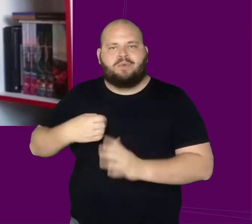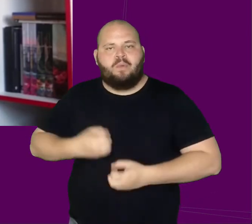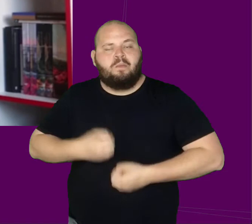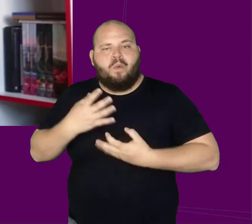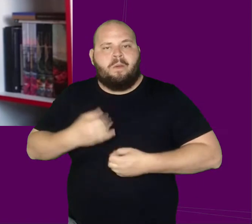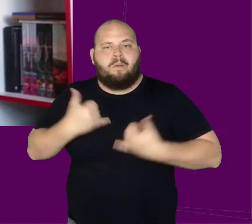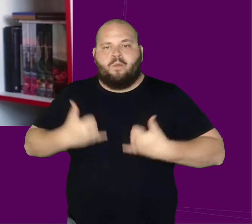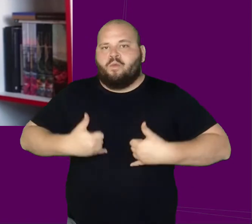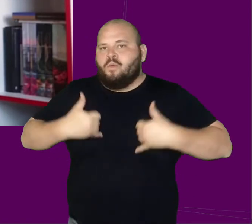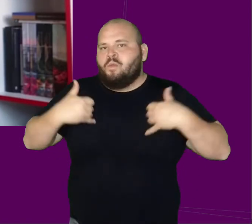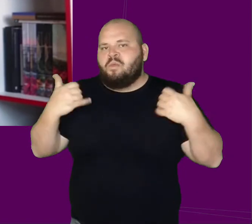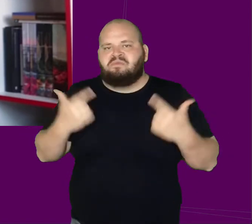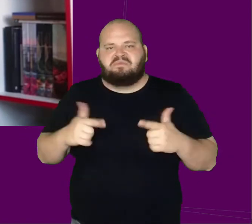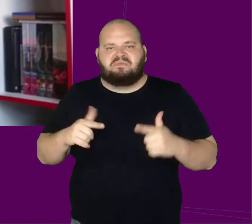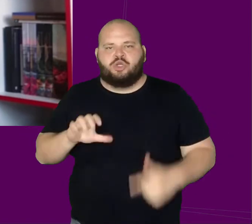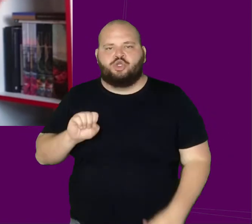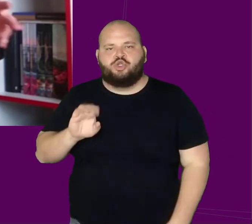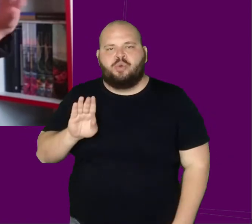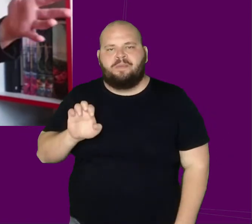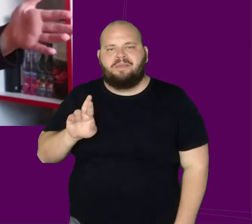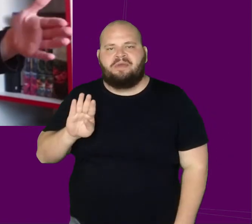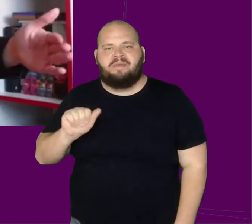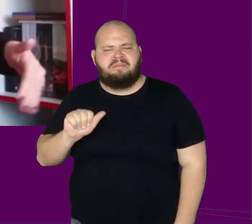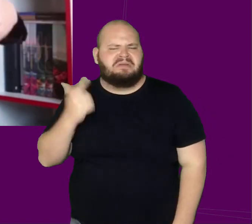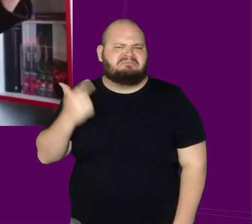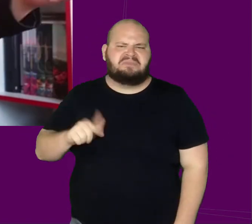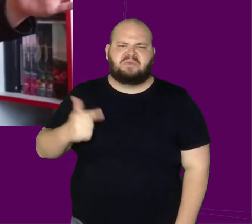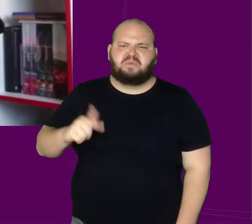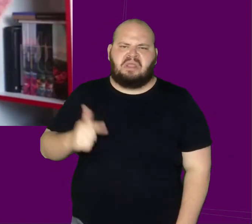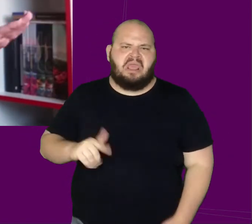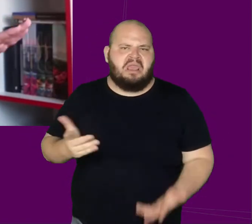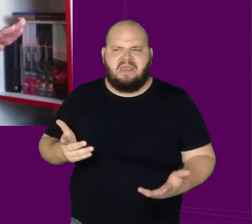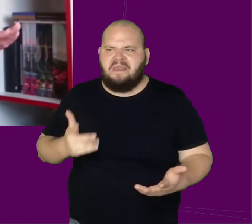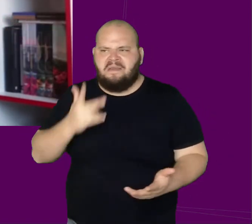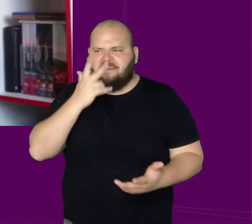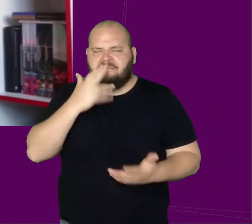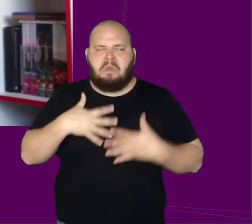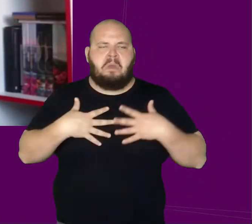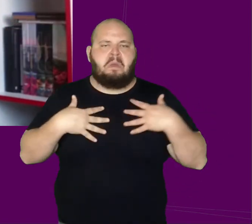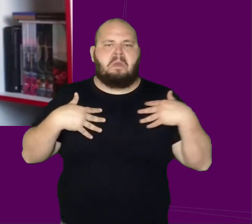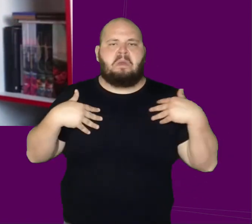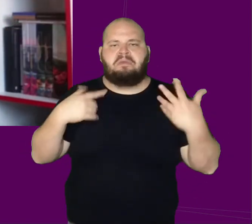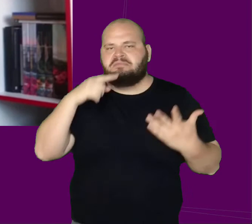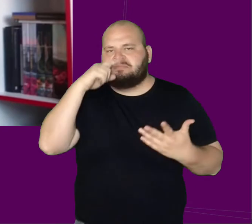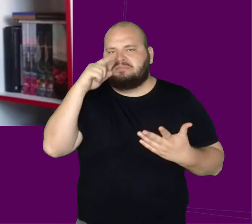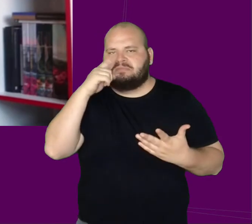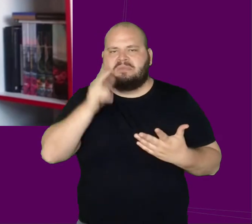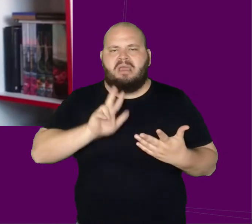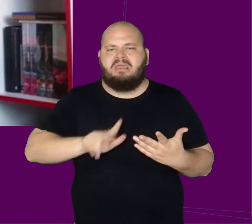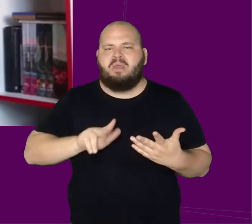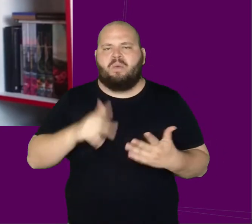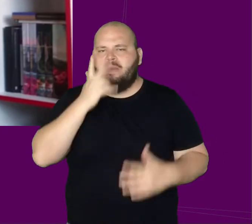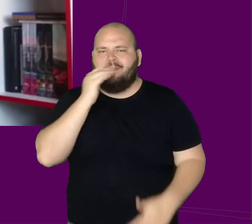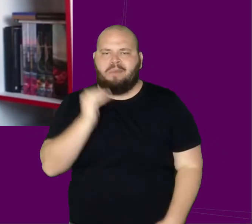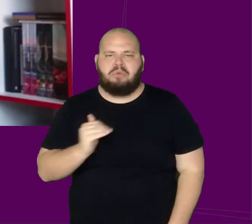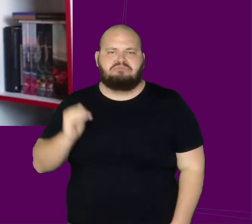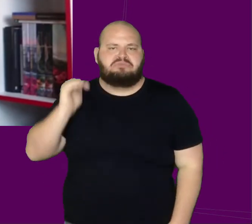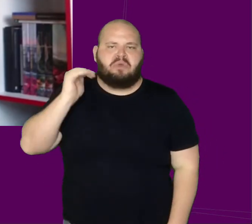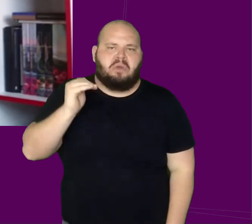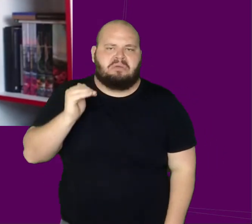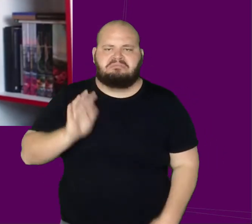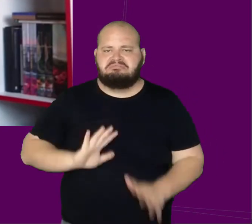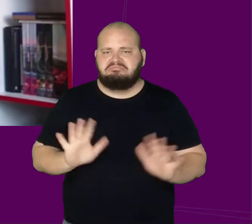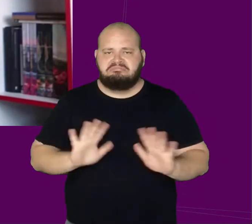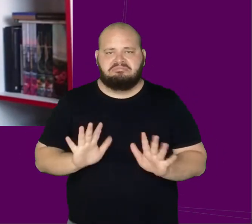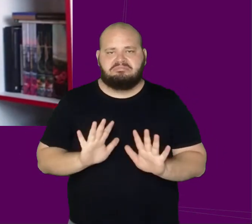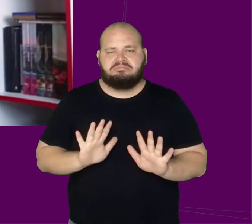orgulho, um poeta que não tem soberba, né? Ela já falou, sem soberba, sem orgulho, que não tá querendo ser mais do